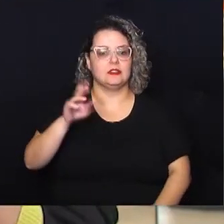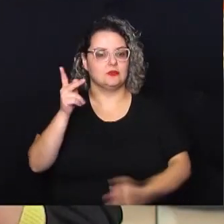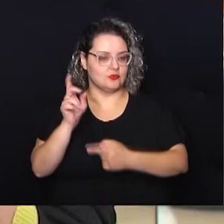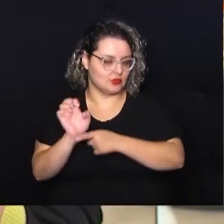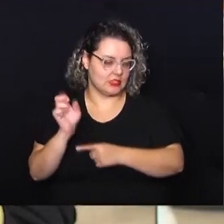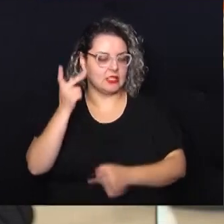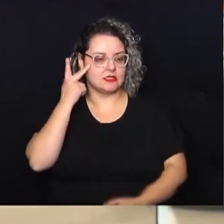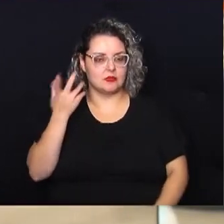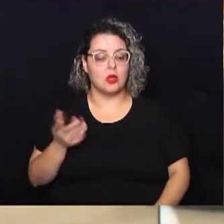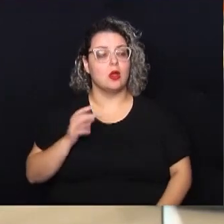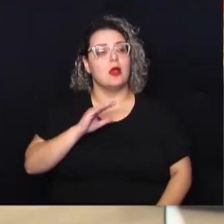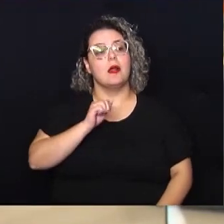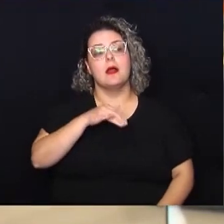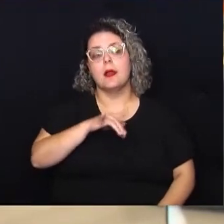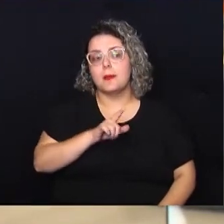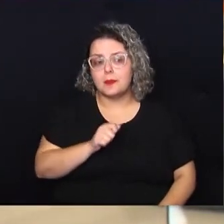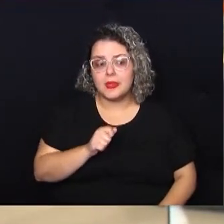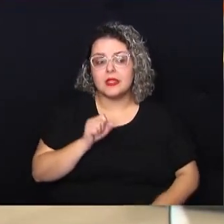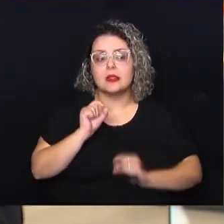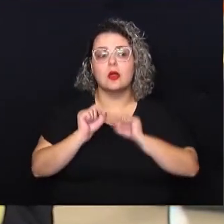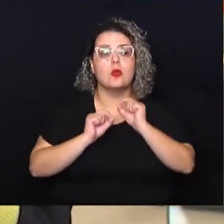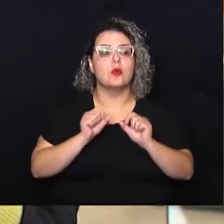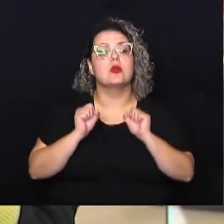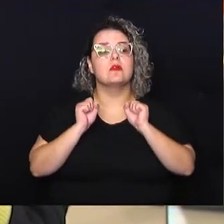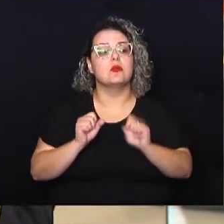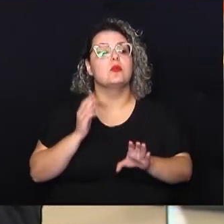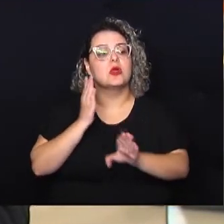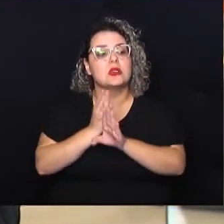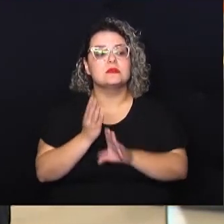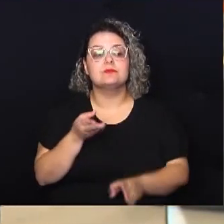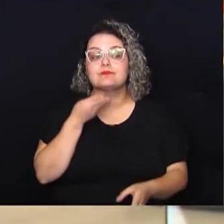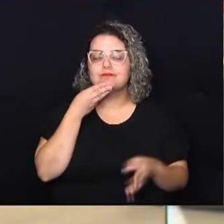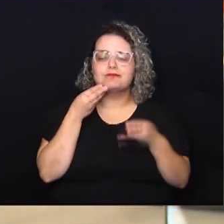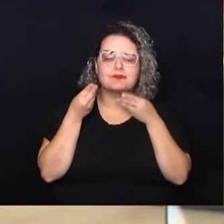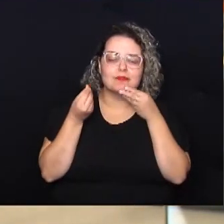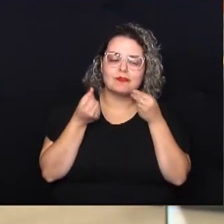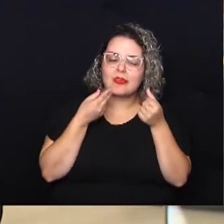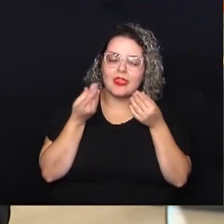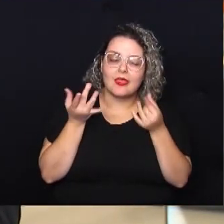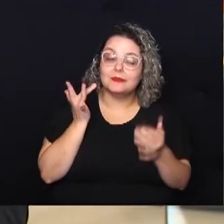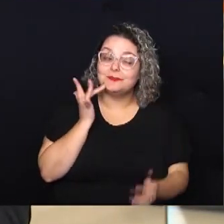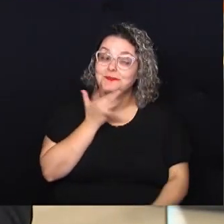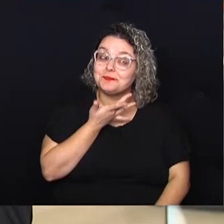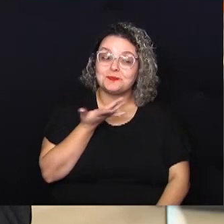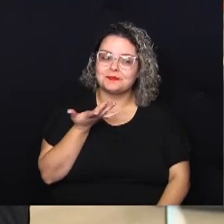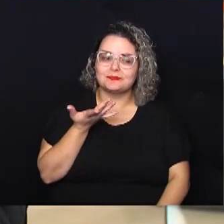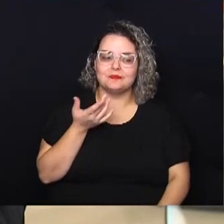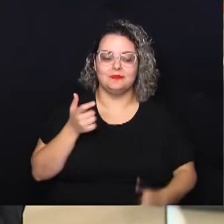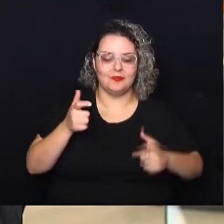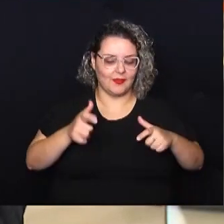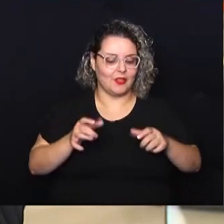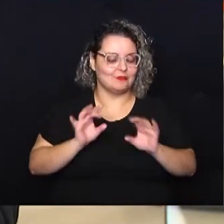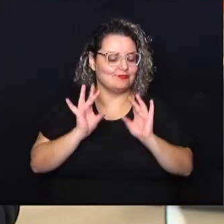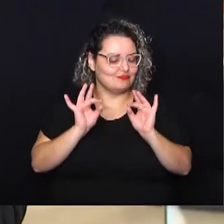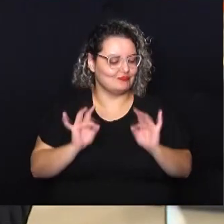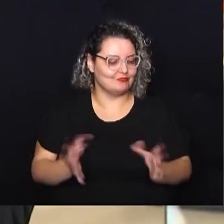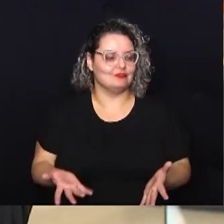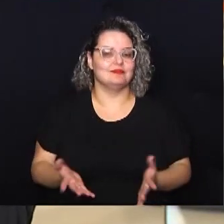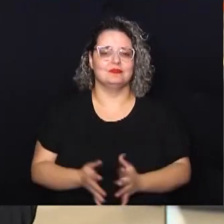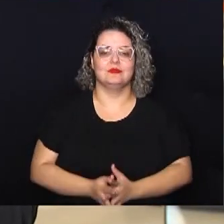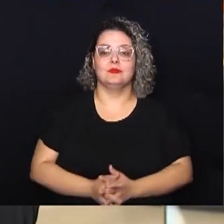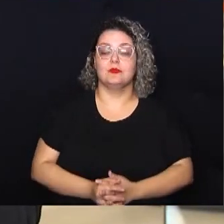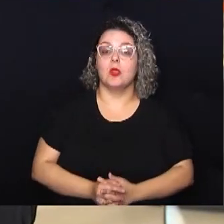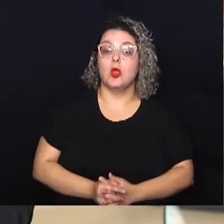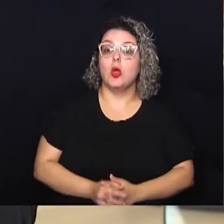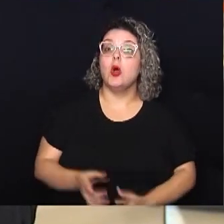o que a população vai poder encontrar aqui de delícia, de gostoso, esses pratos aí?